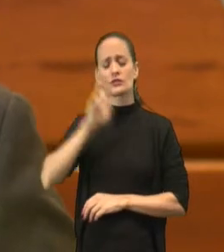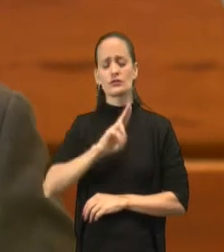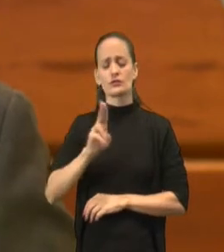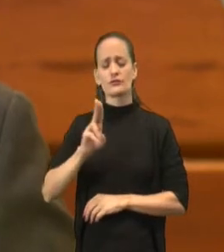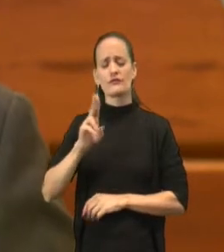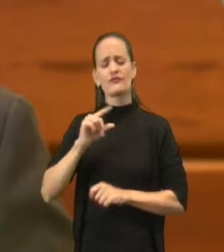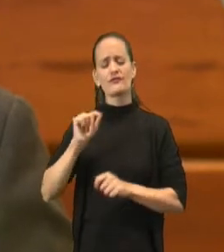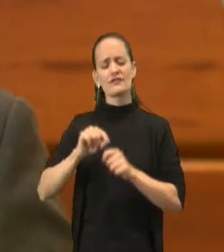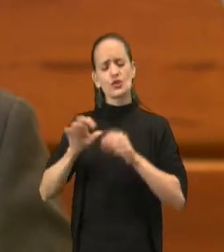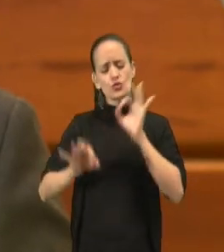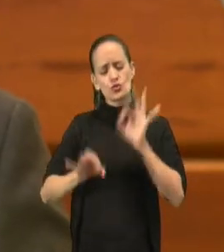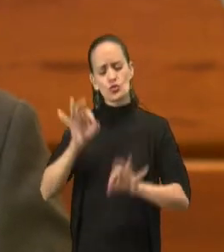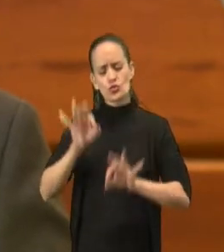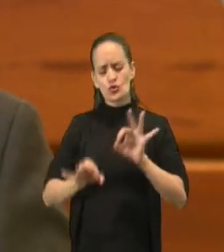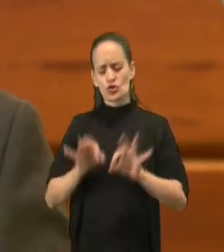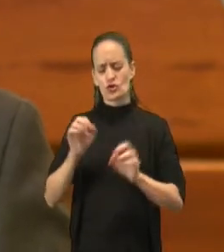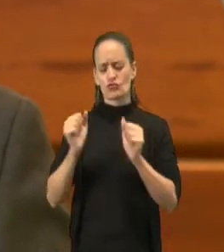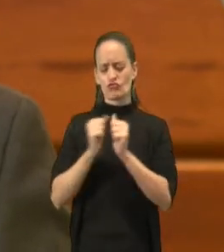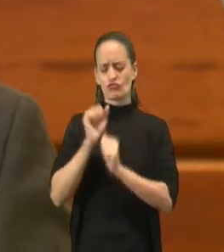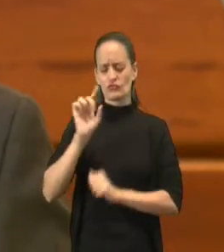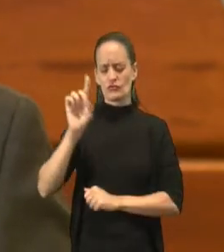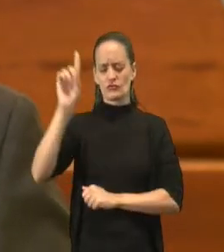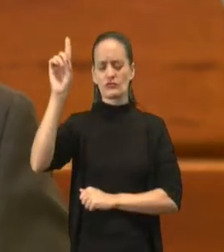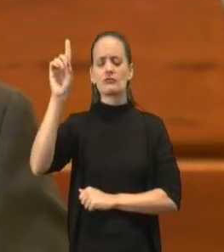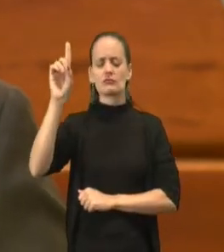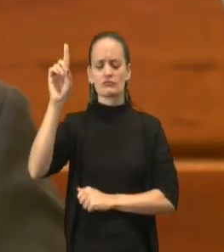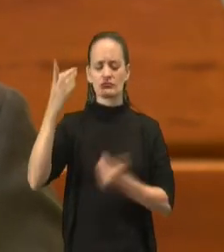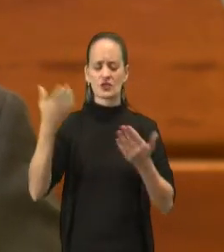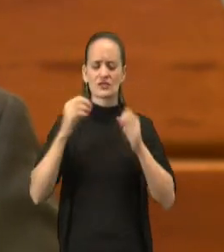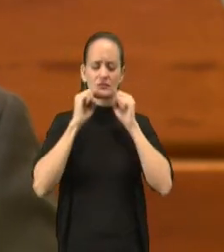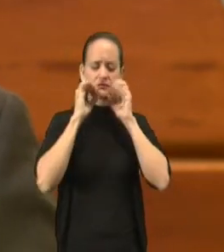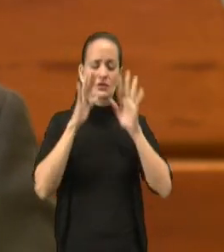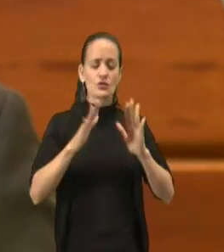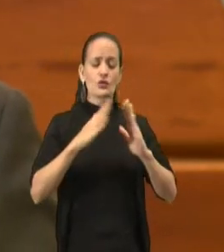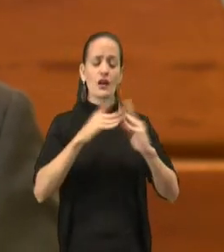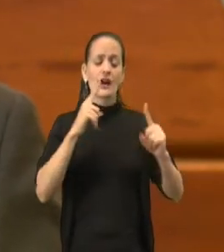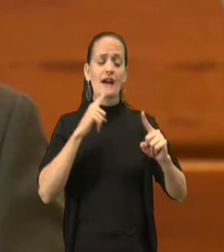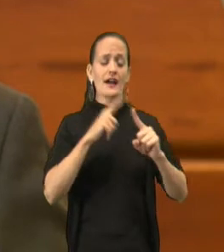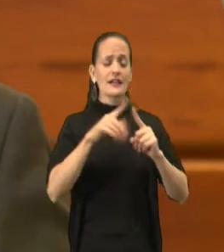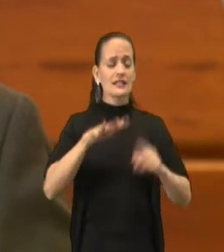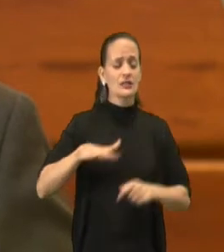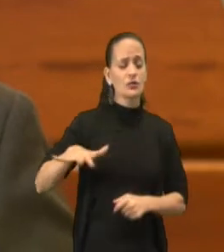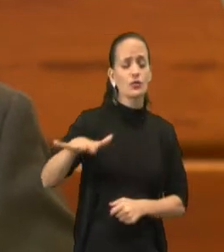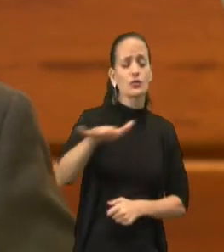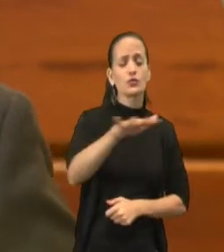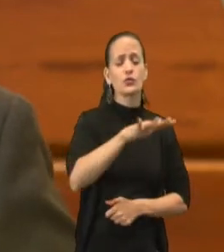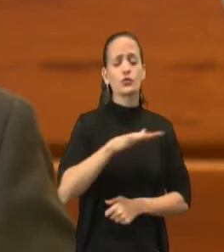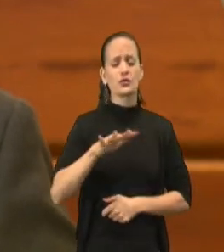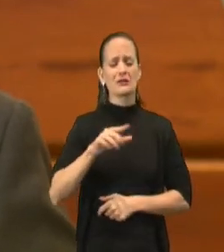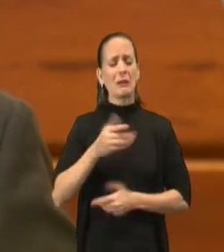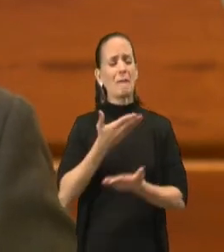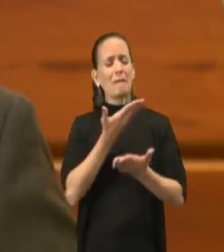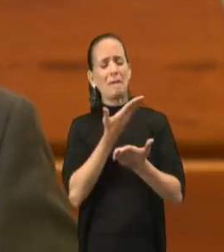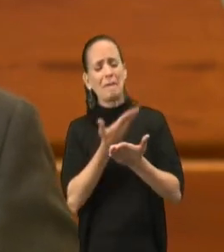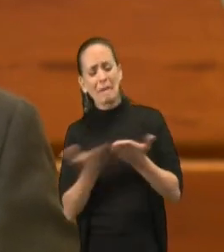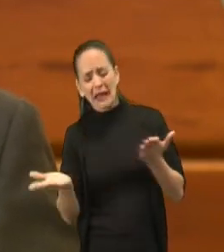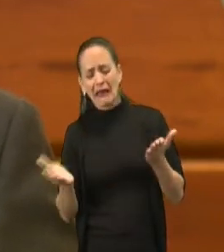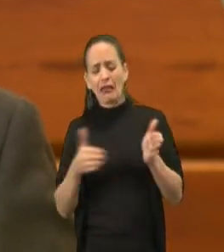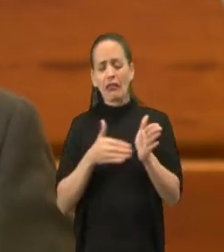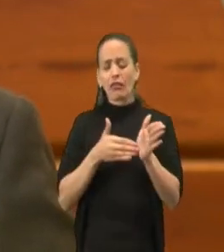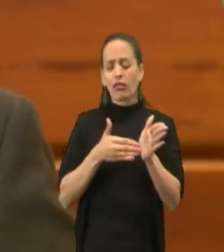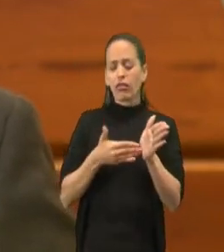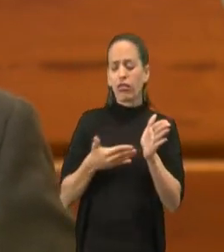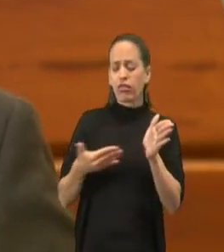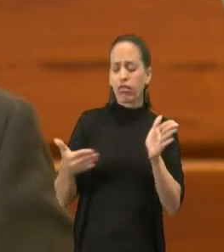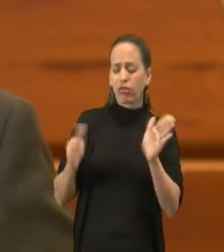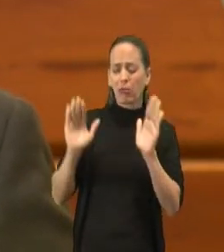do Senhor. Abençoa a Tua igreja, Senhor Deus, nesse tempo, ó Pai, de contingência, para que não perca de vista o seu